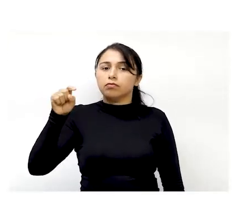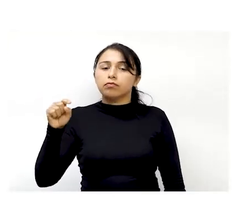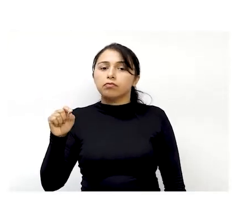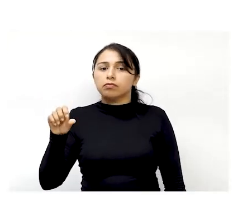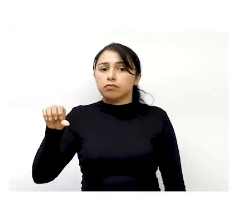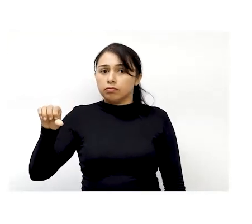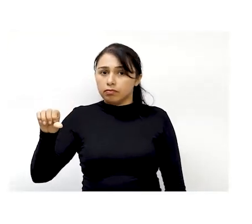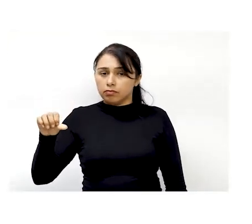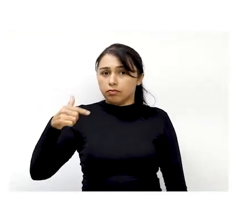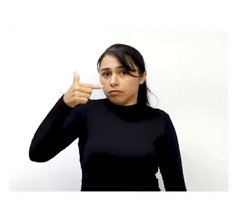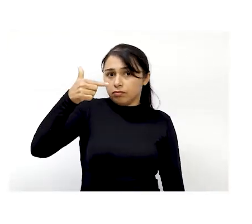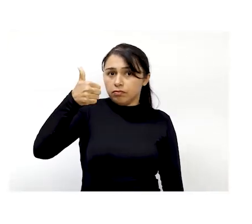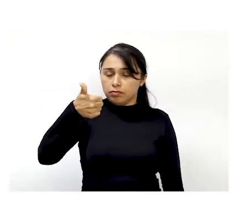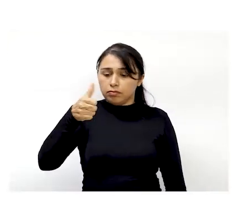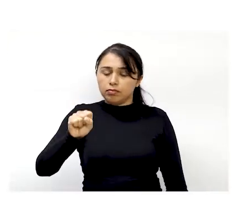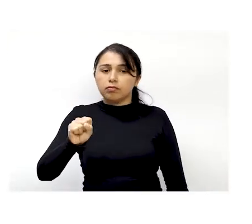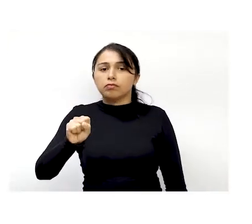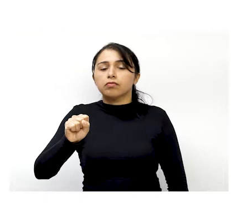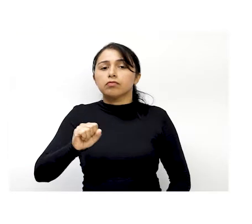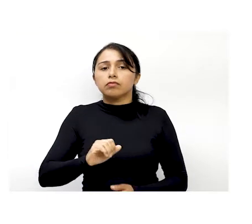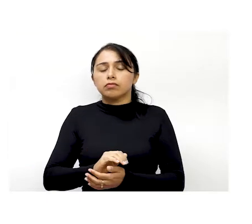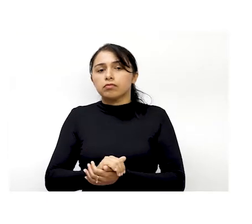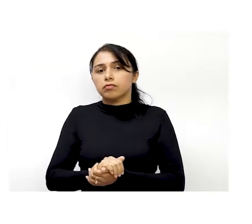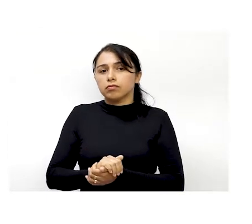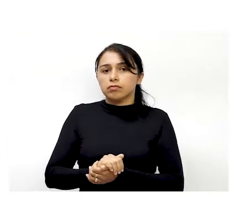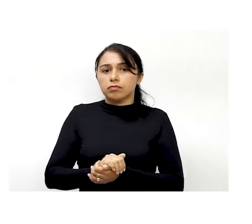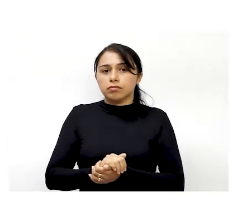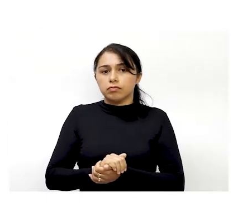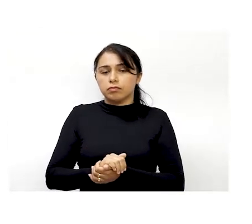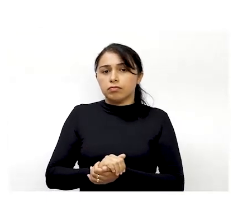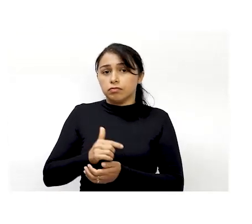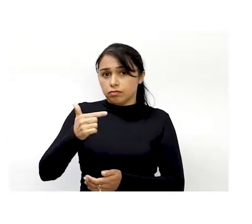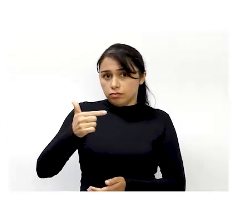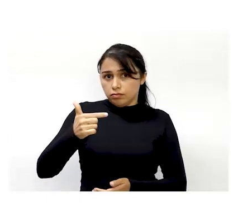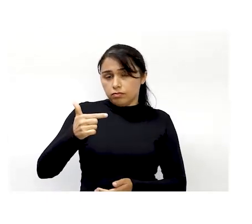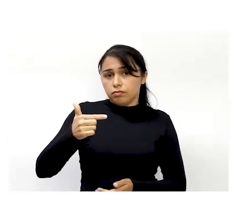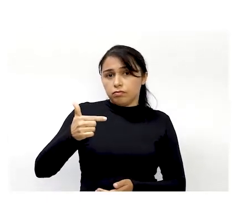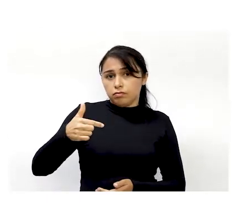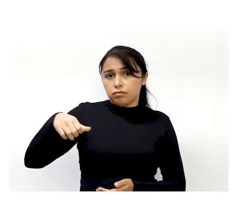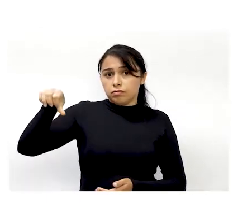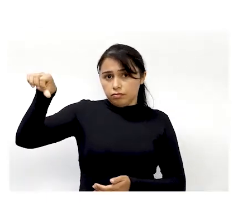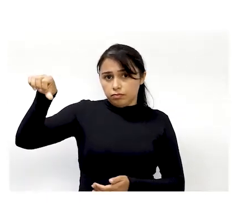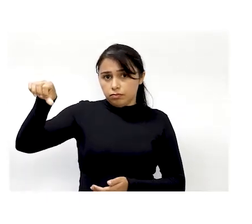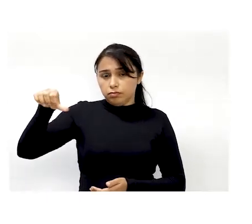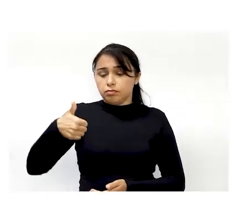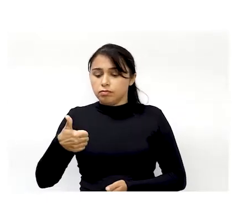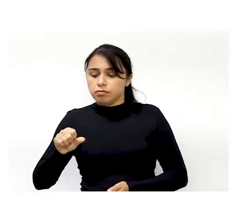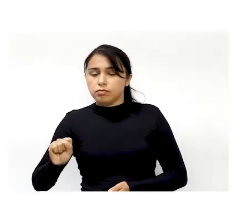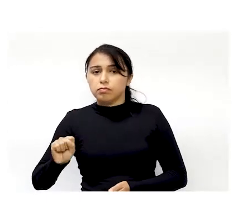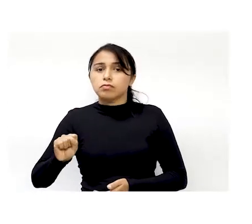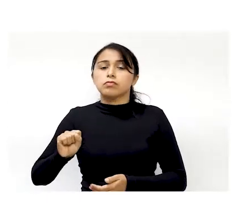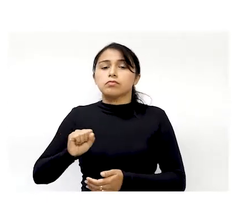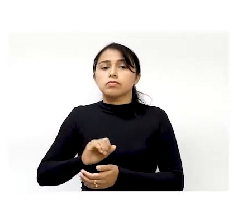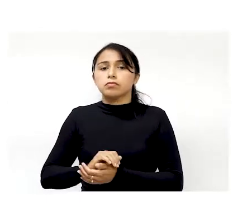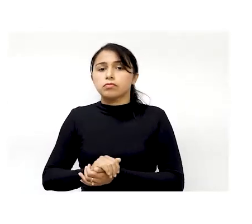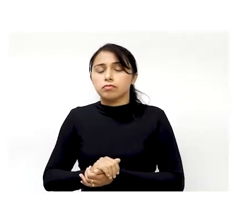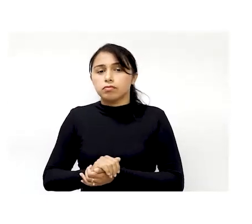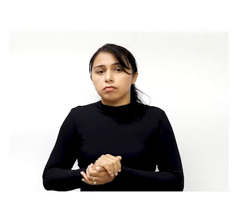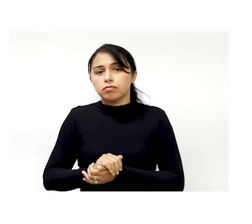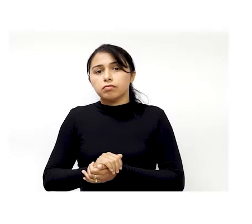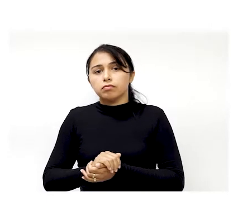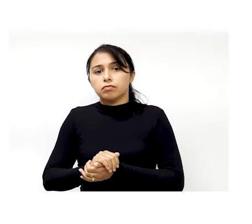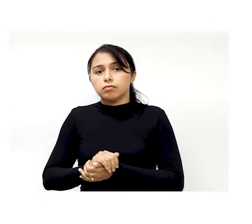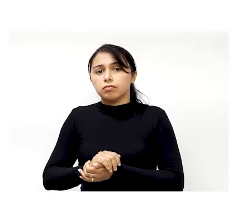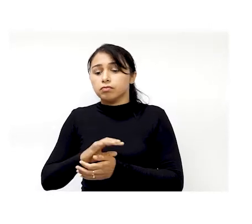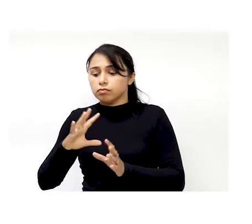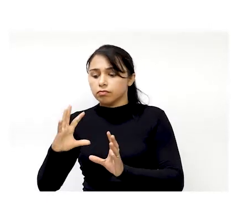9 vezes 9, 81, mais 8. 9 vezes 2, 18, mais 8,